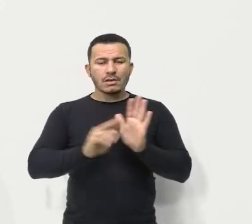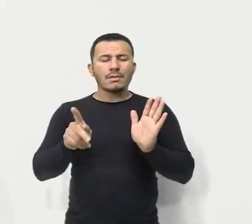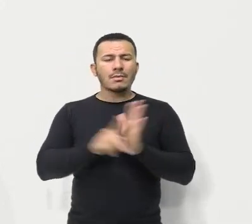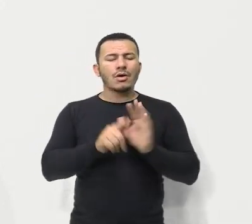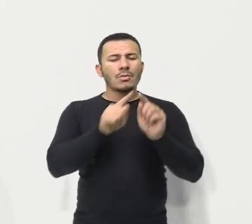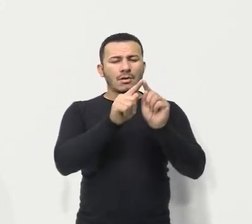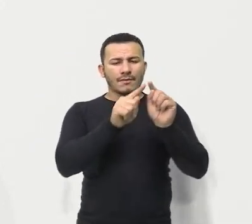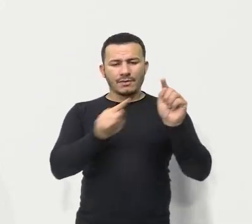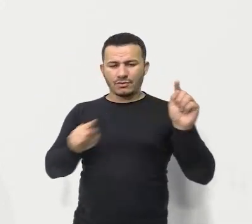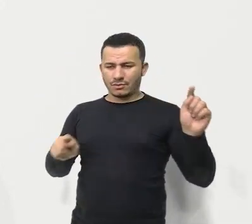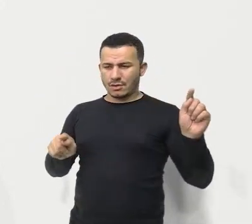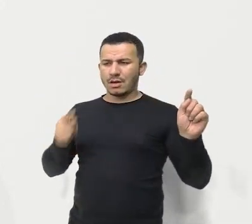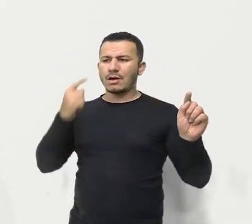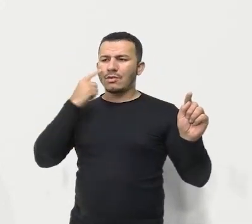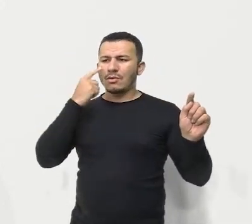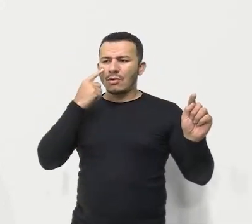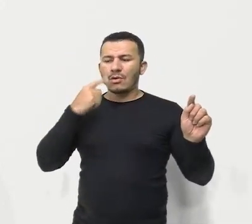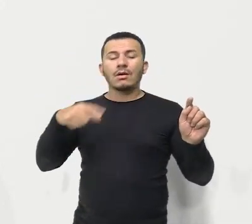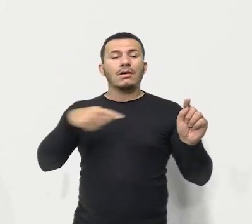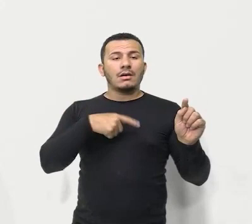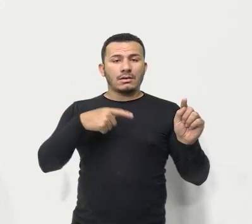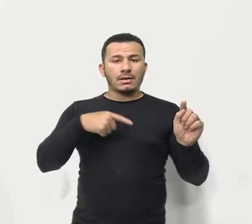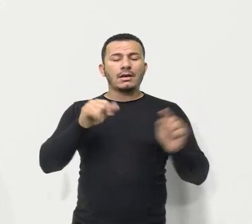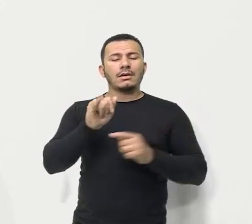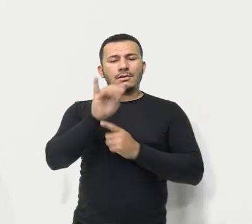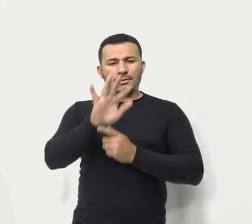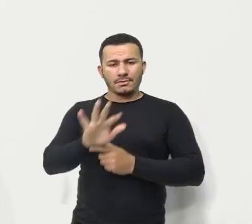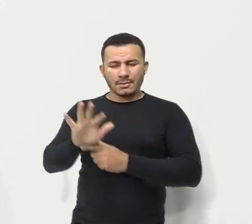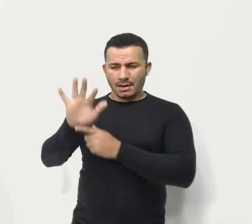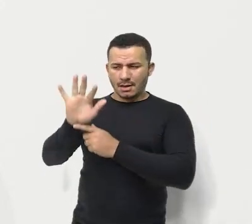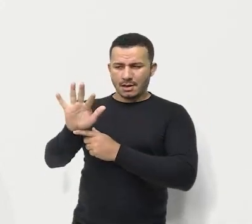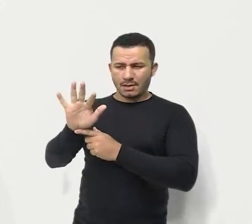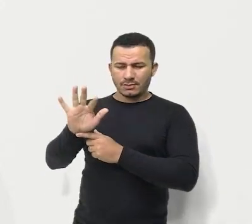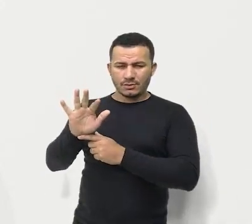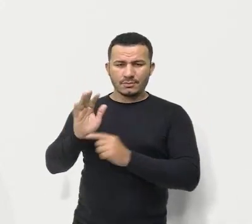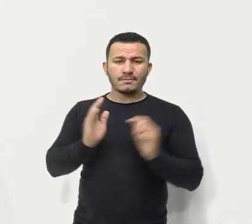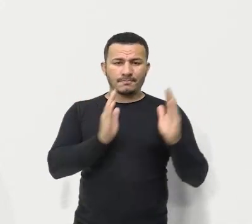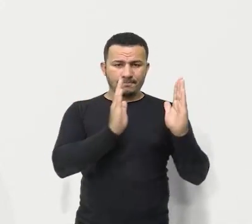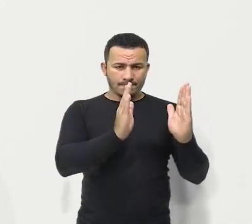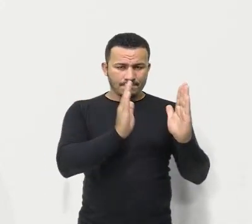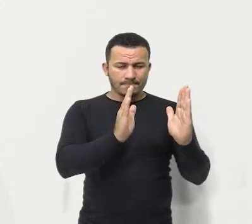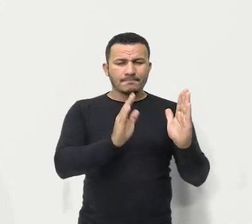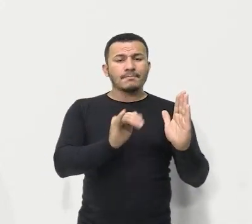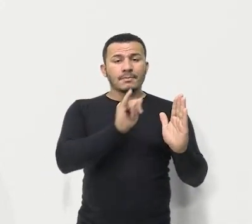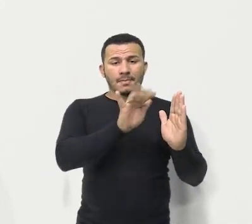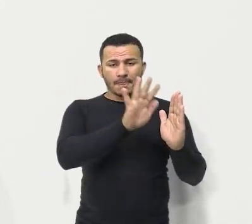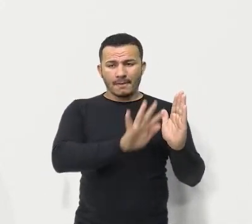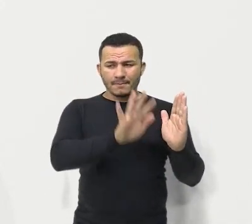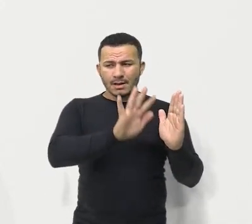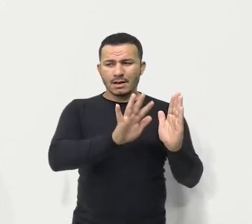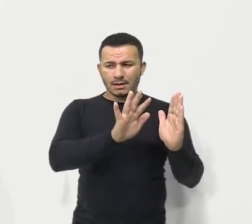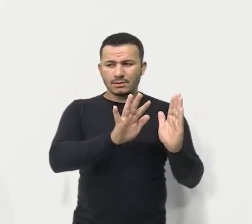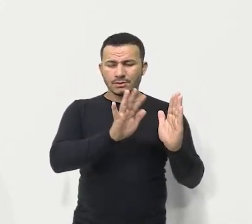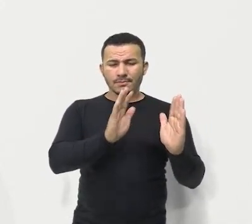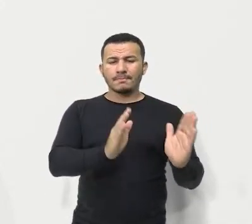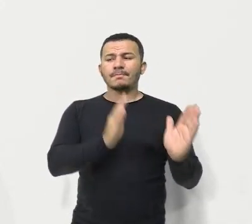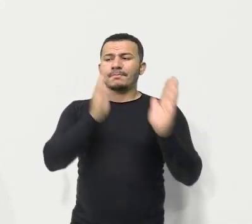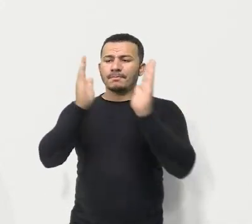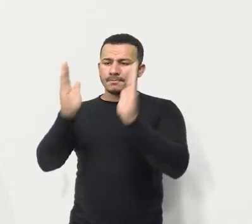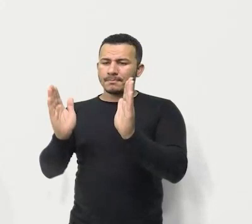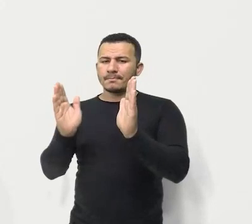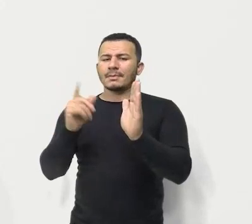a presença aqui das imagens de um lado do texto e